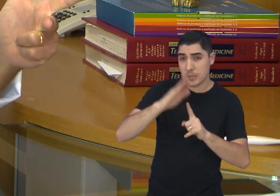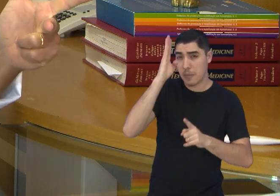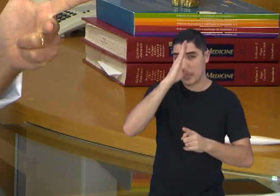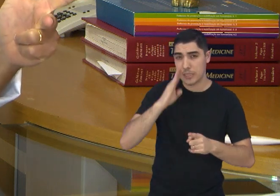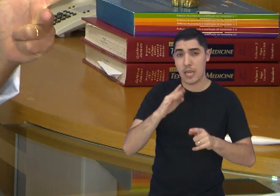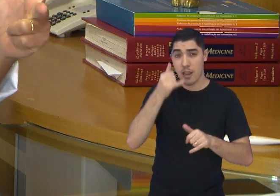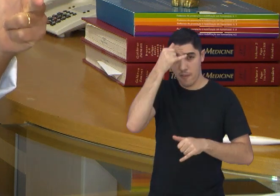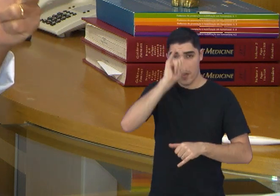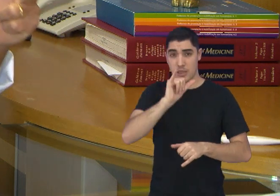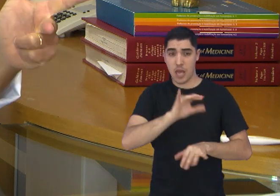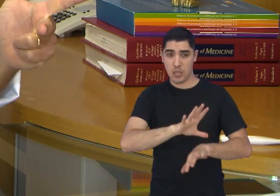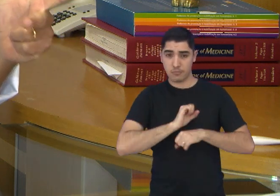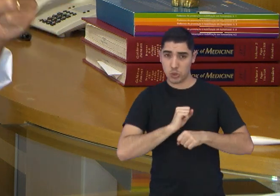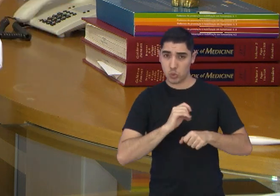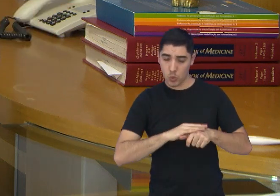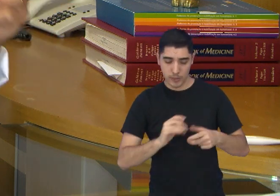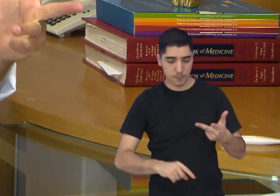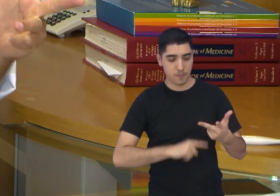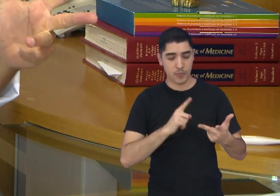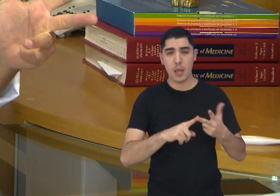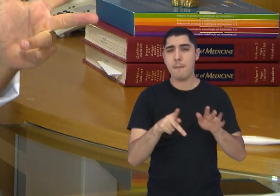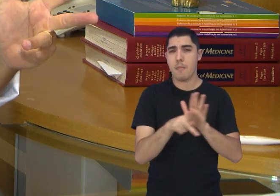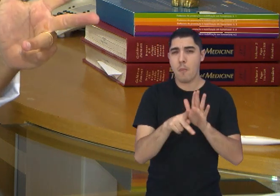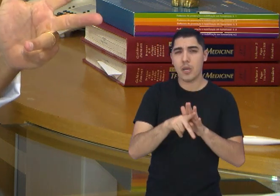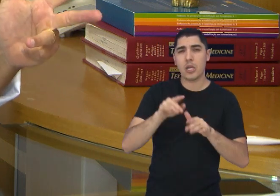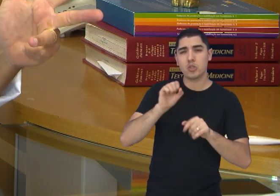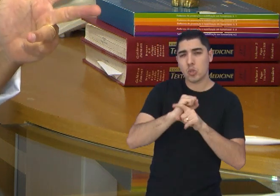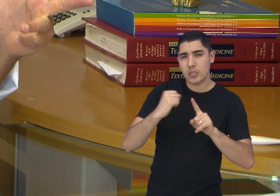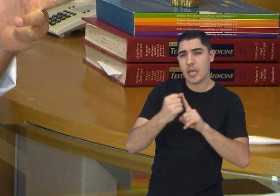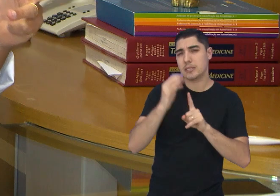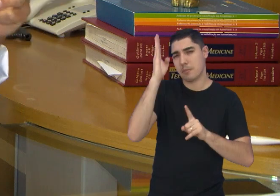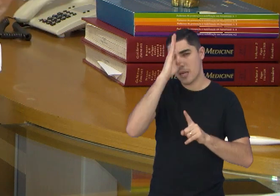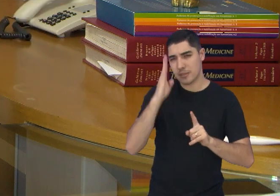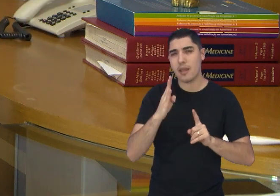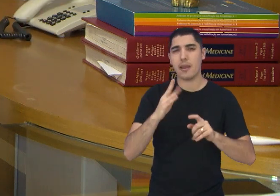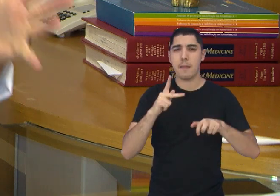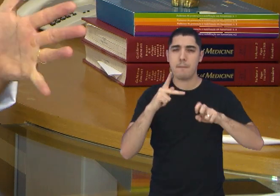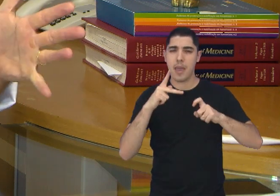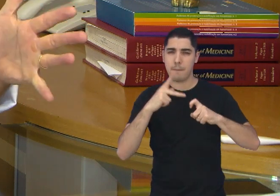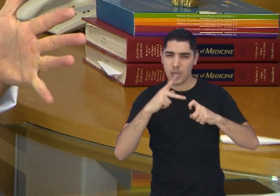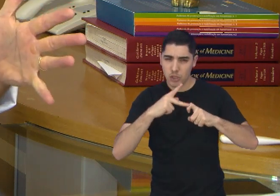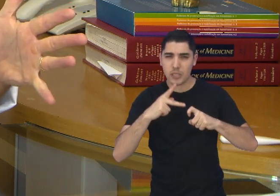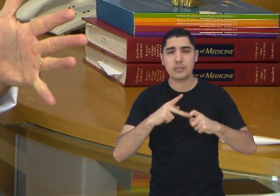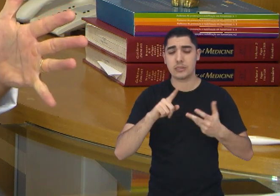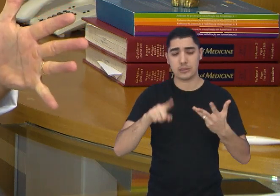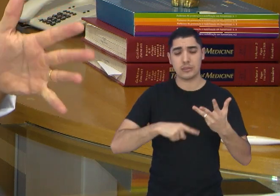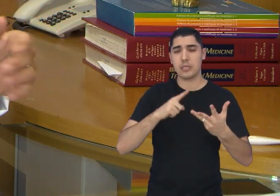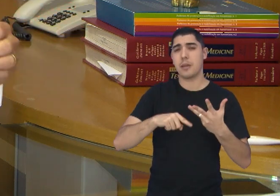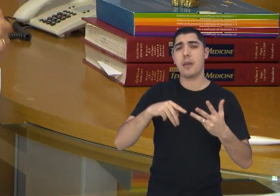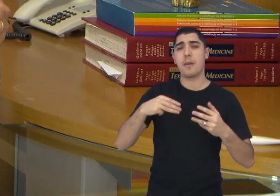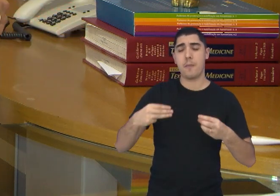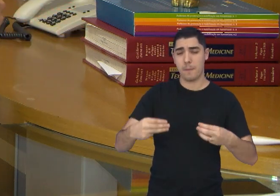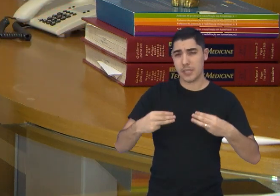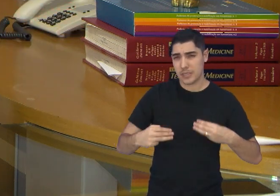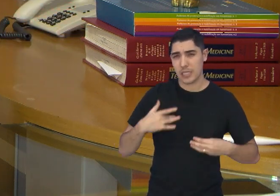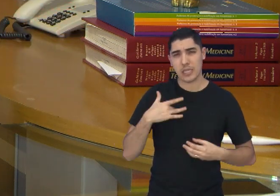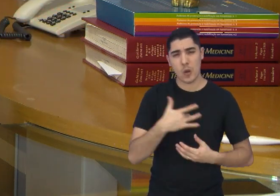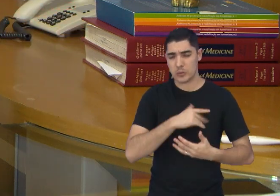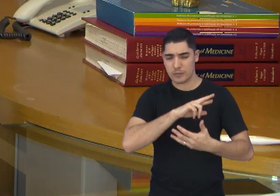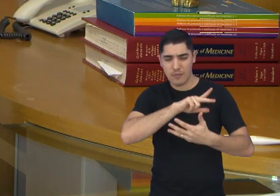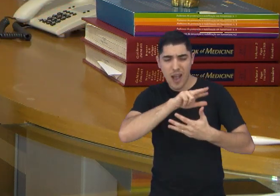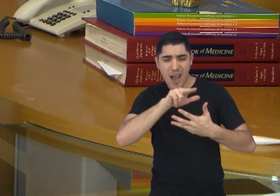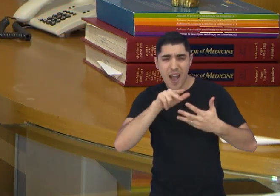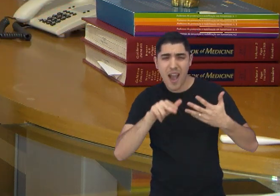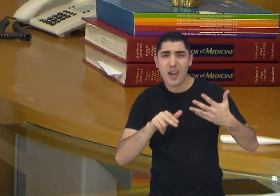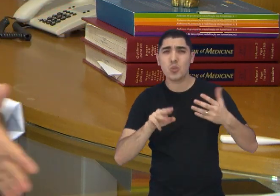Sociedade Brasileira de Pediatria, Organização Mundial de Saúde, Ministério da Saúde. Então, tem